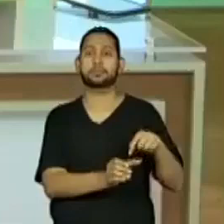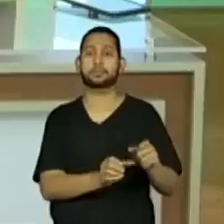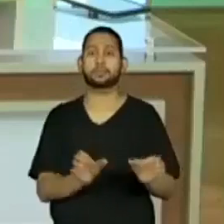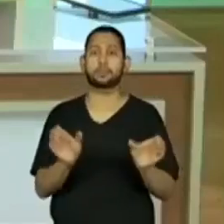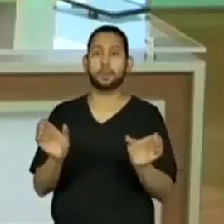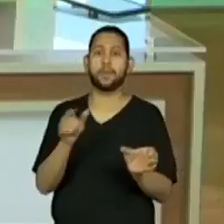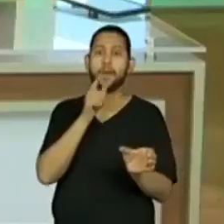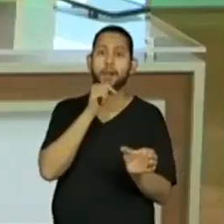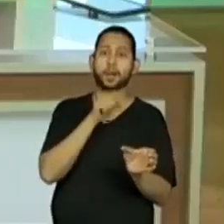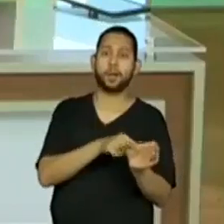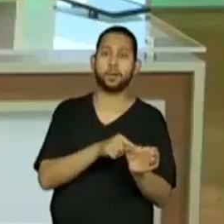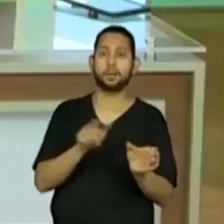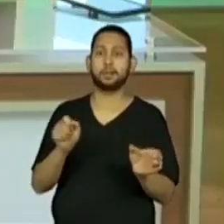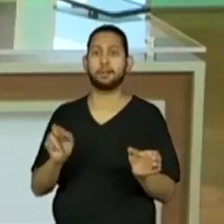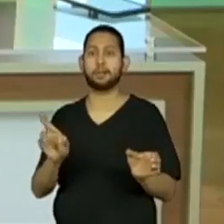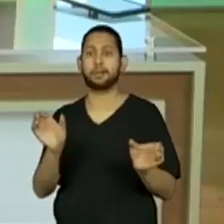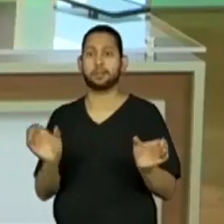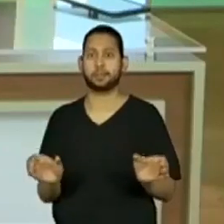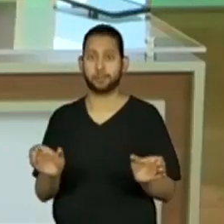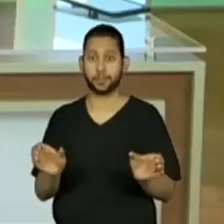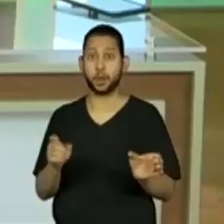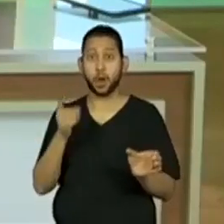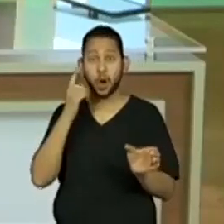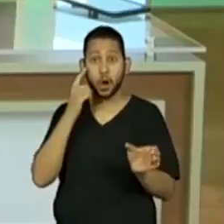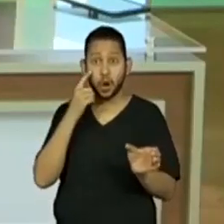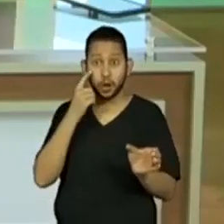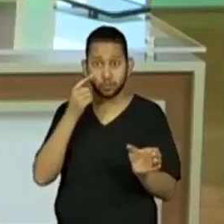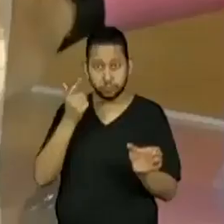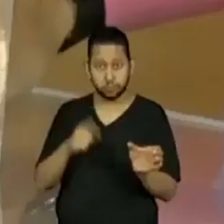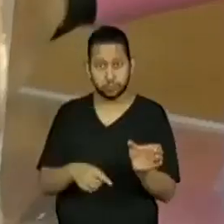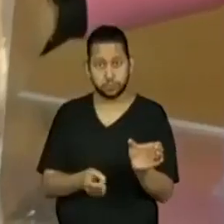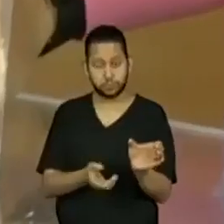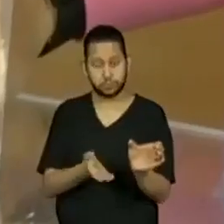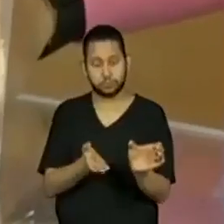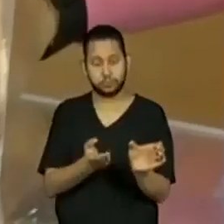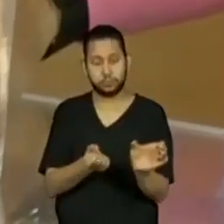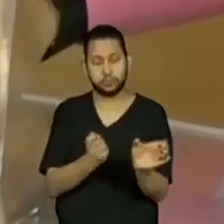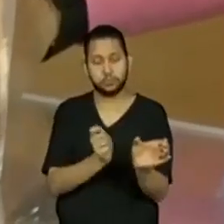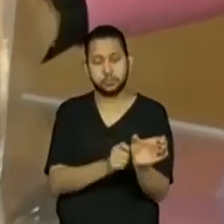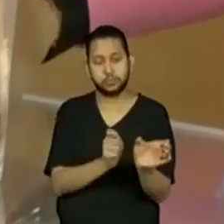lá, escutem aí, prestem atenção em casa. Vou tocar novamente com a colher.